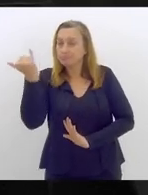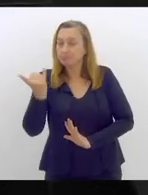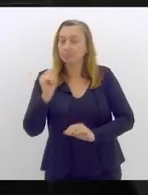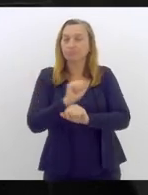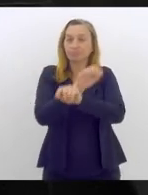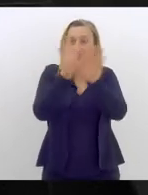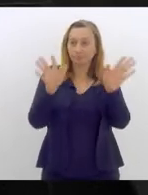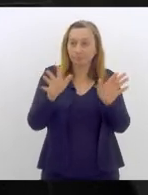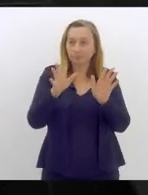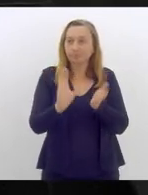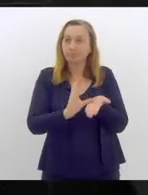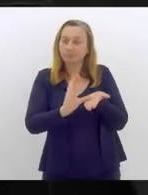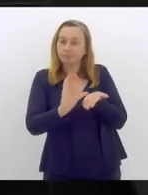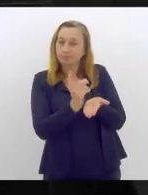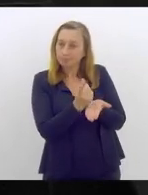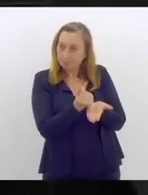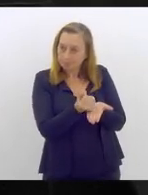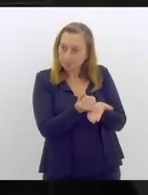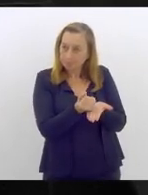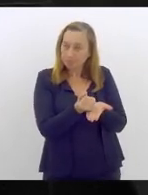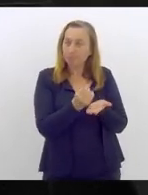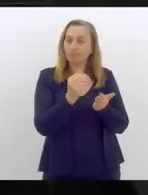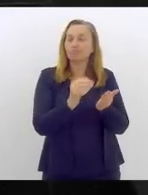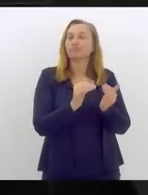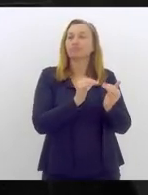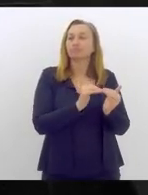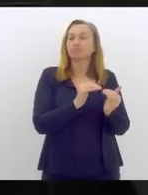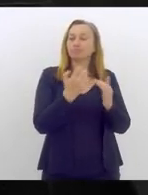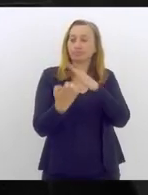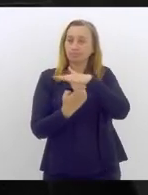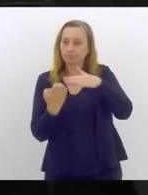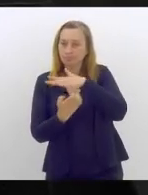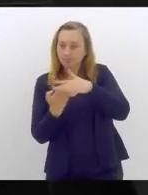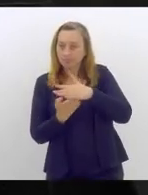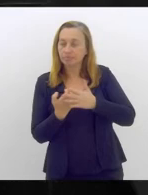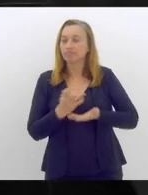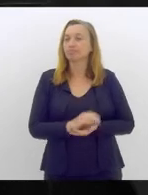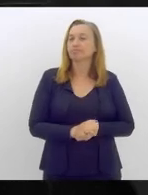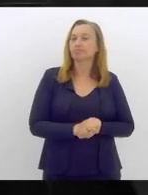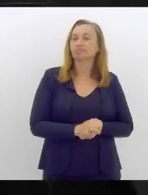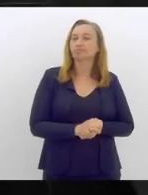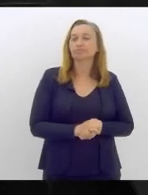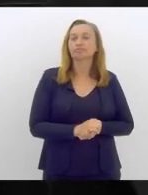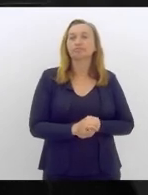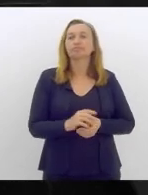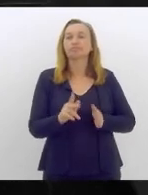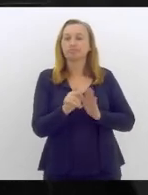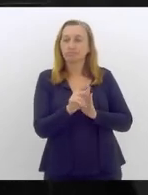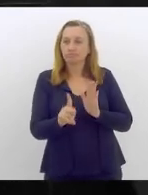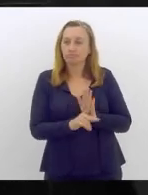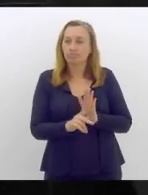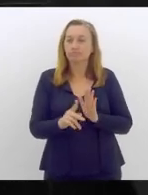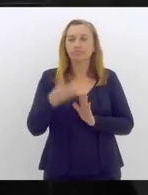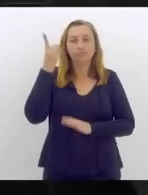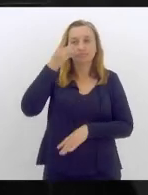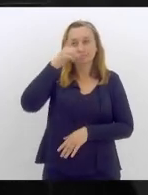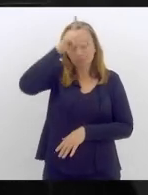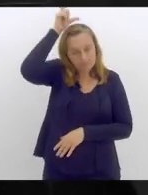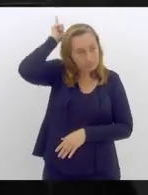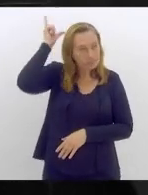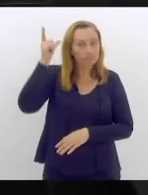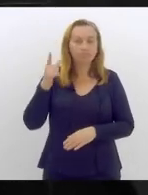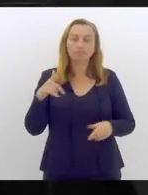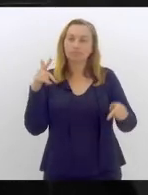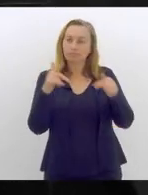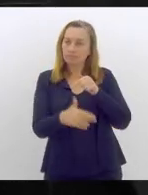a transparência nas receitas acessórias das da SuperVia Como como o endosso ao projeto Municipal que nós vamos subscrever para que seja